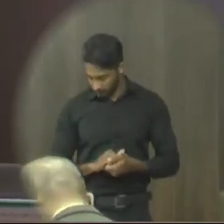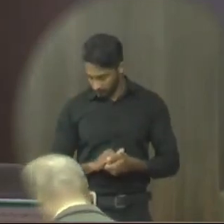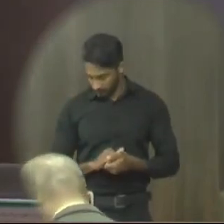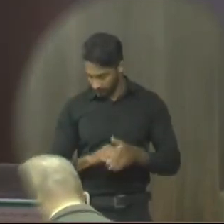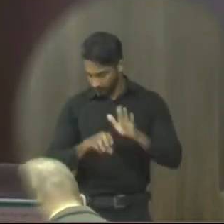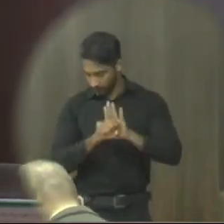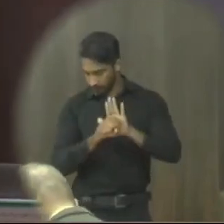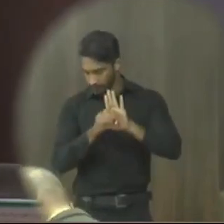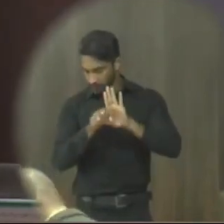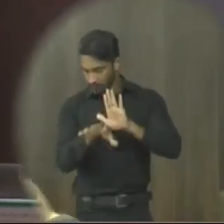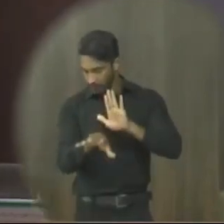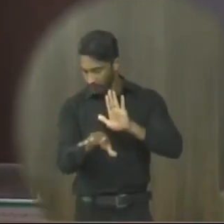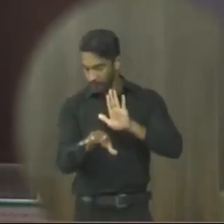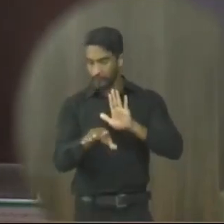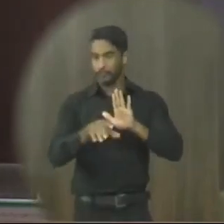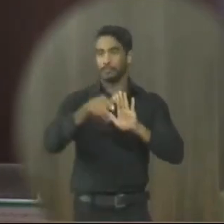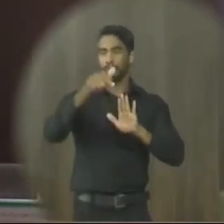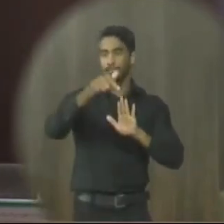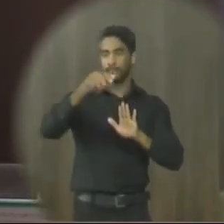Indicação de necessidade